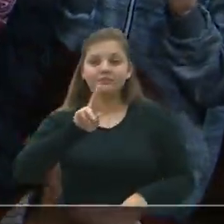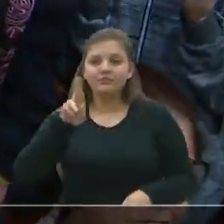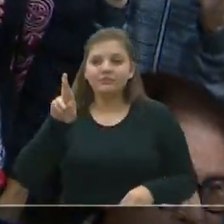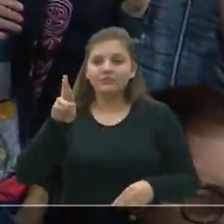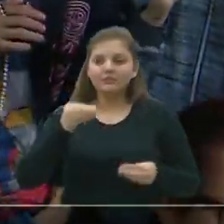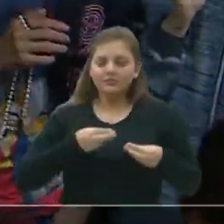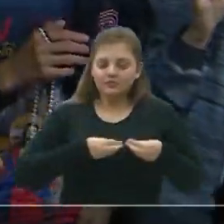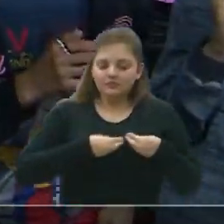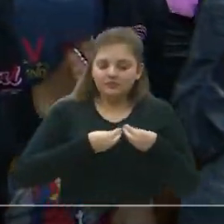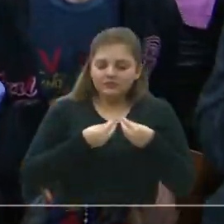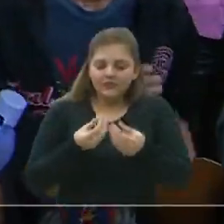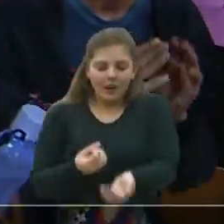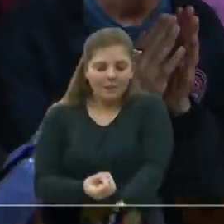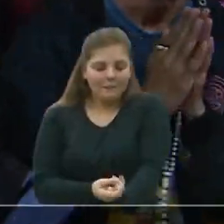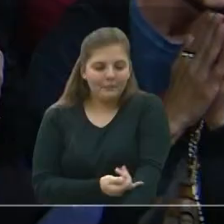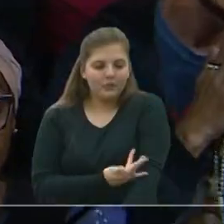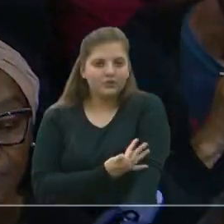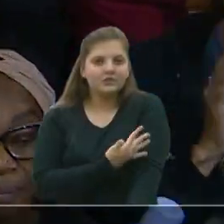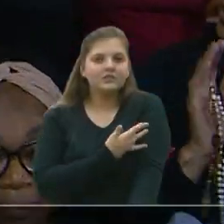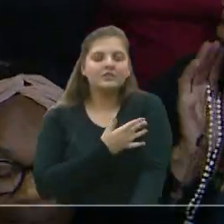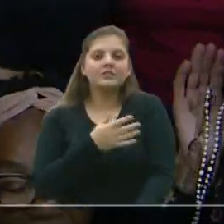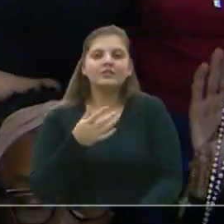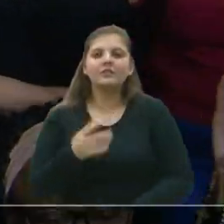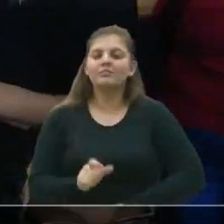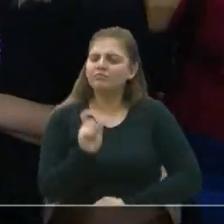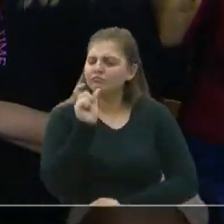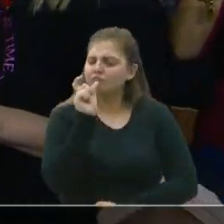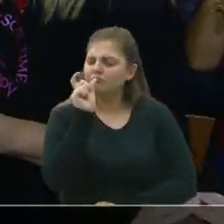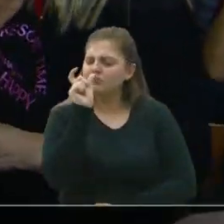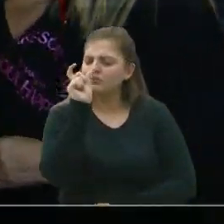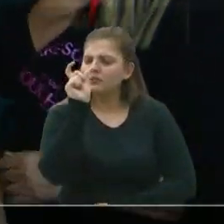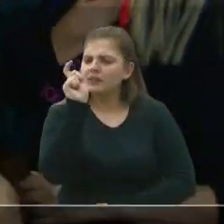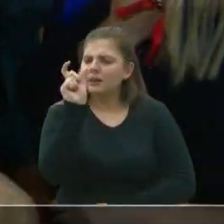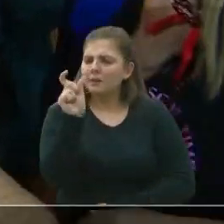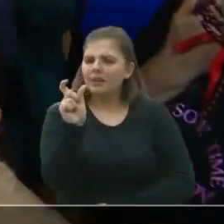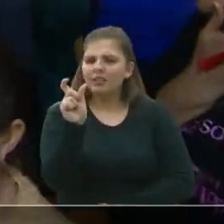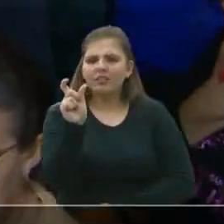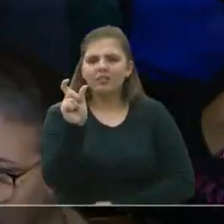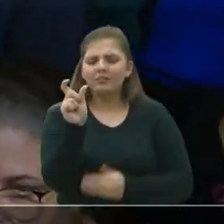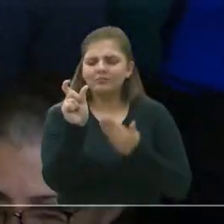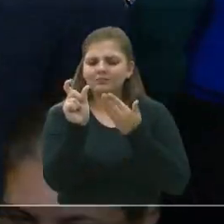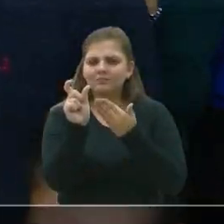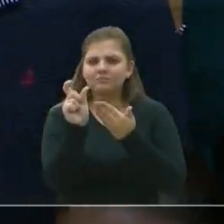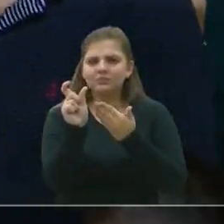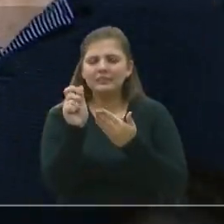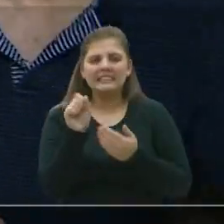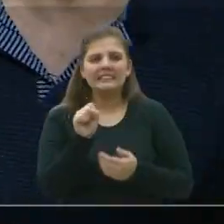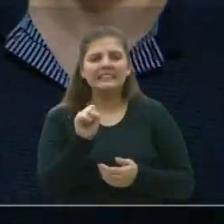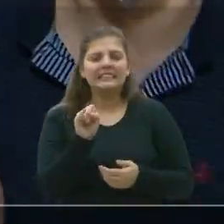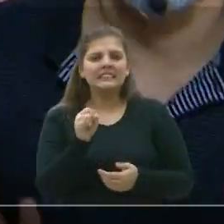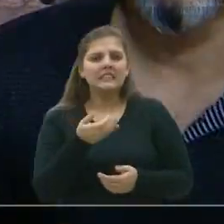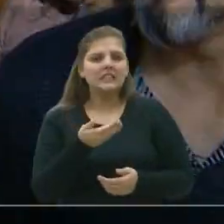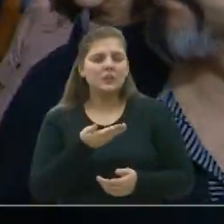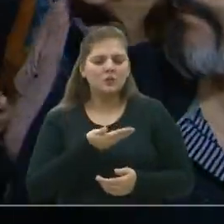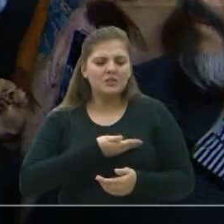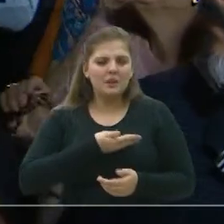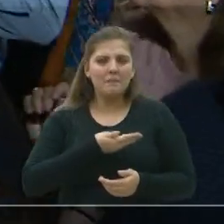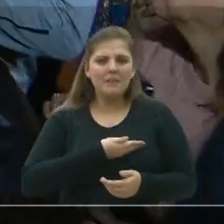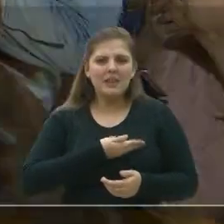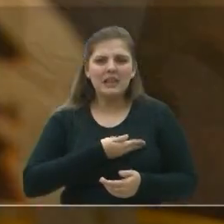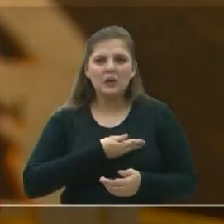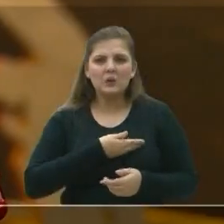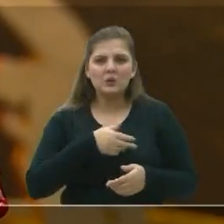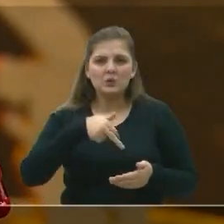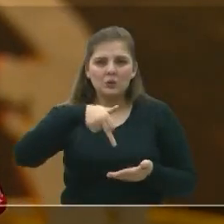Essa emoção dessa palavra, porque se não fossem os amigos daquele paralítico, ele